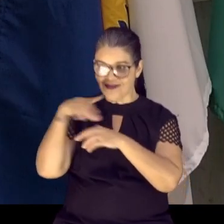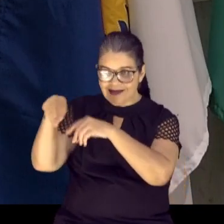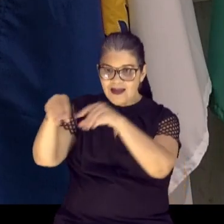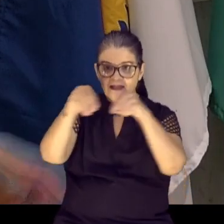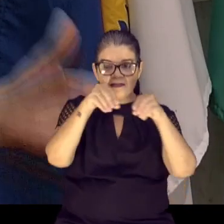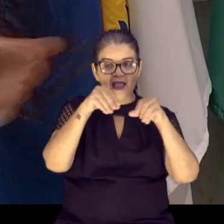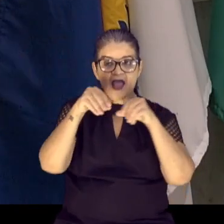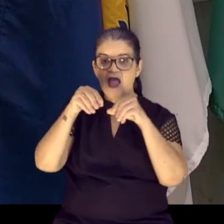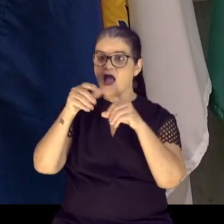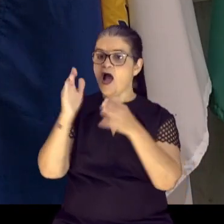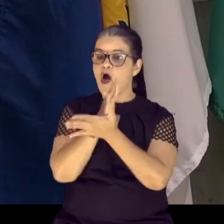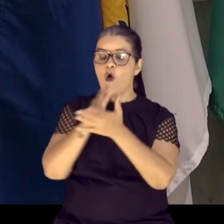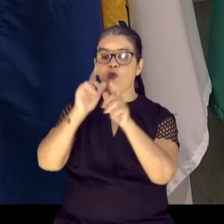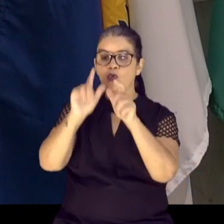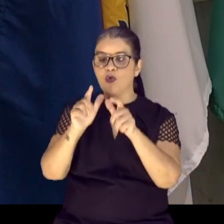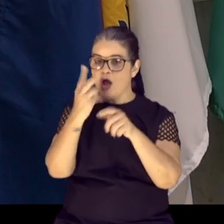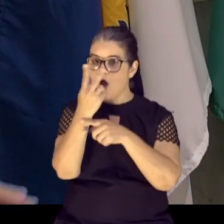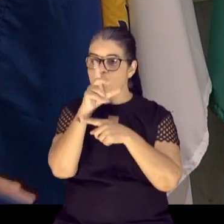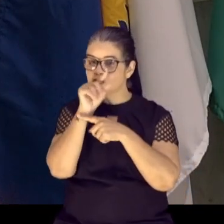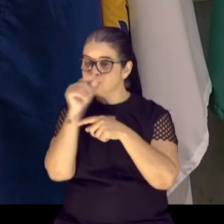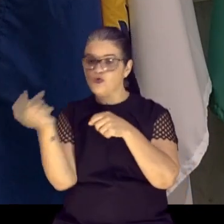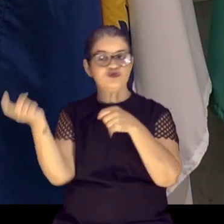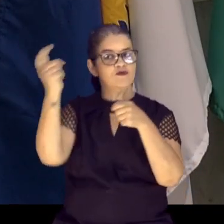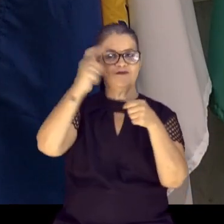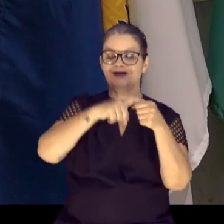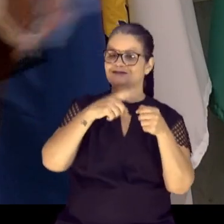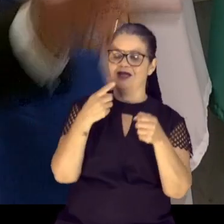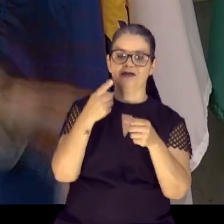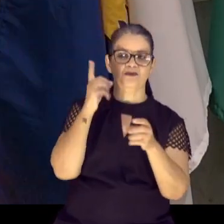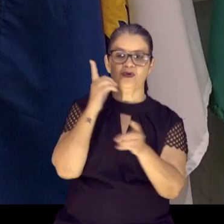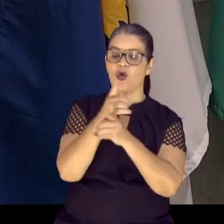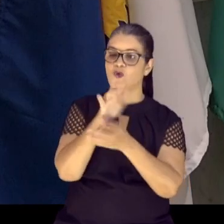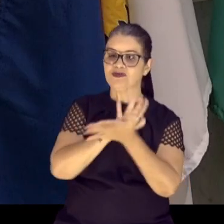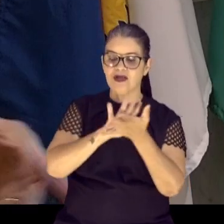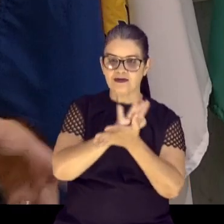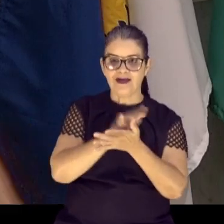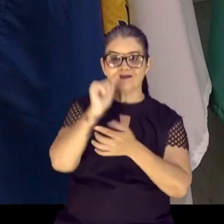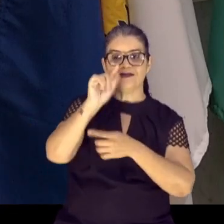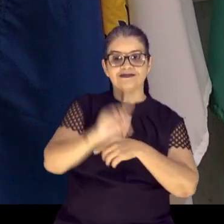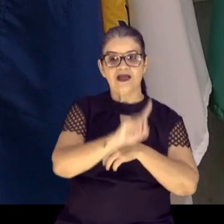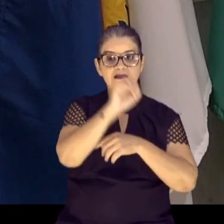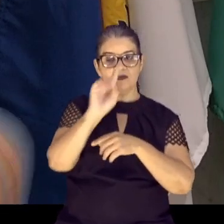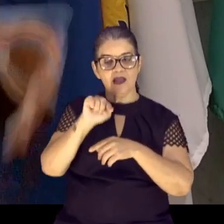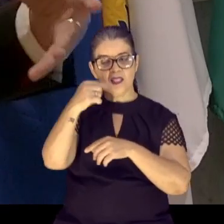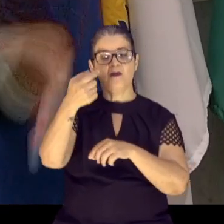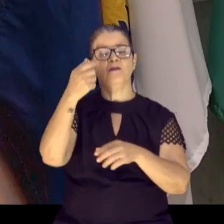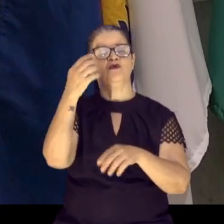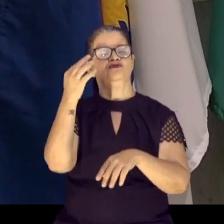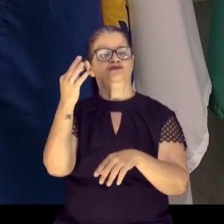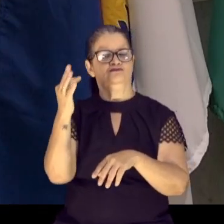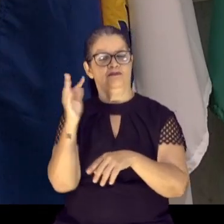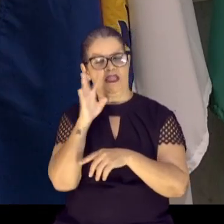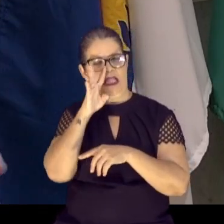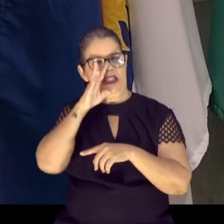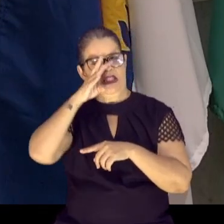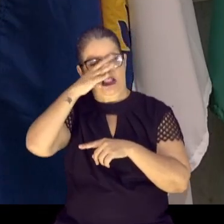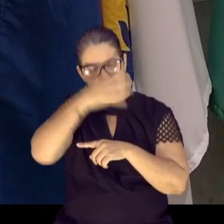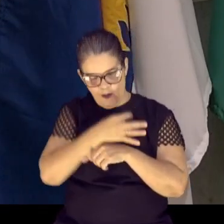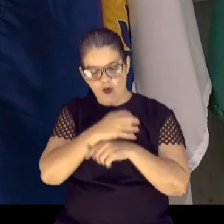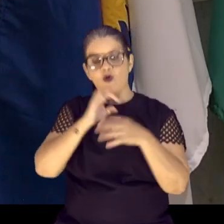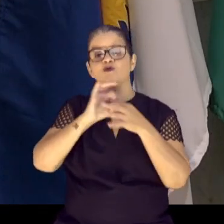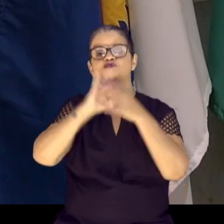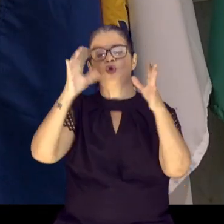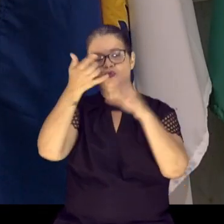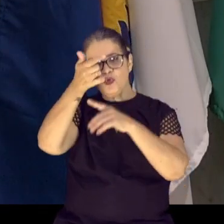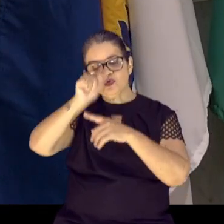lugar. Os dois voltaram e não encontraram nada. 7 dias depois, ele teimou e resolveu soltar aquela